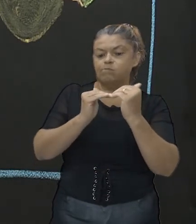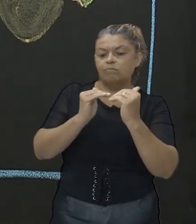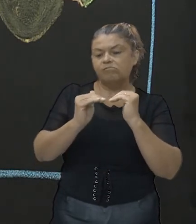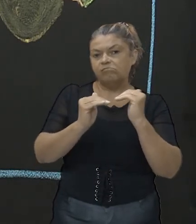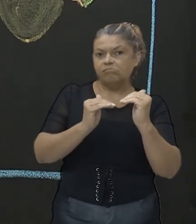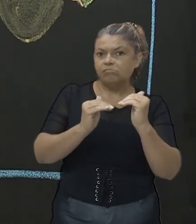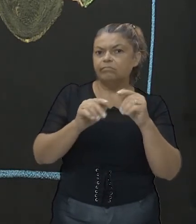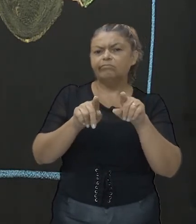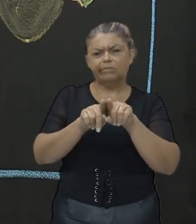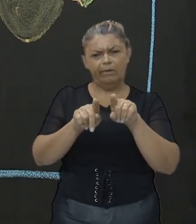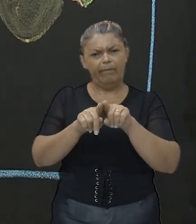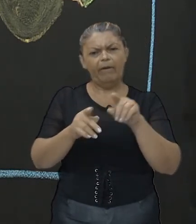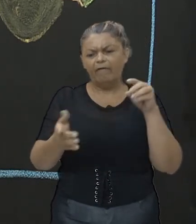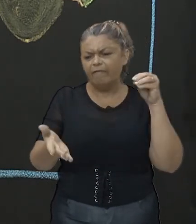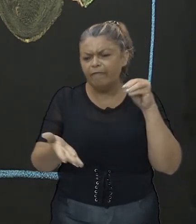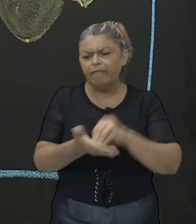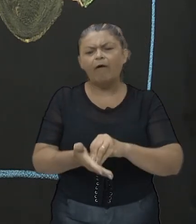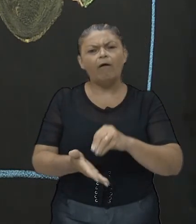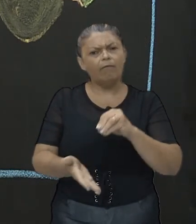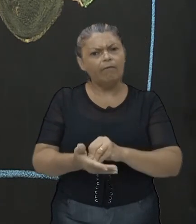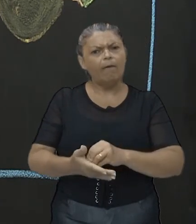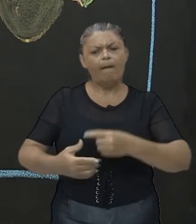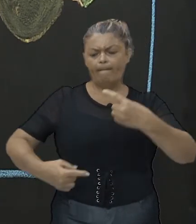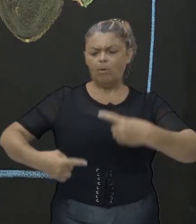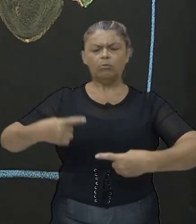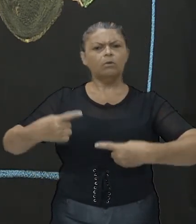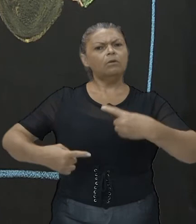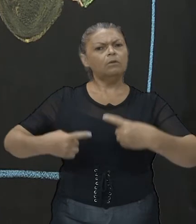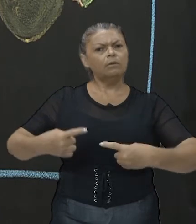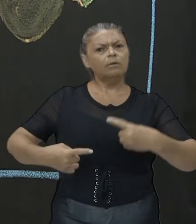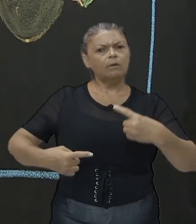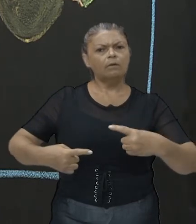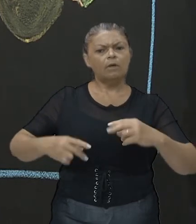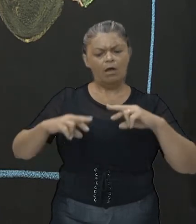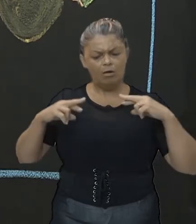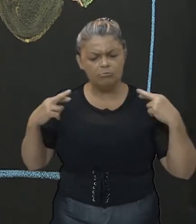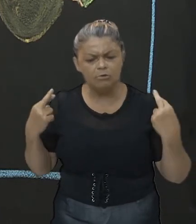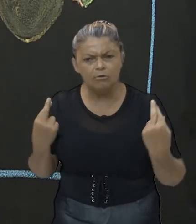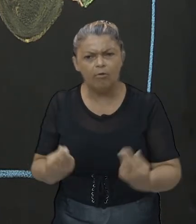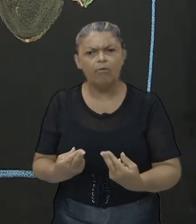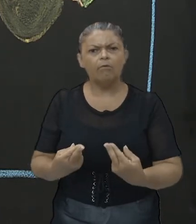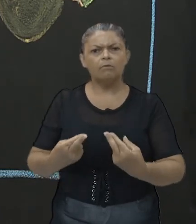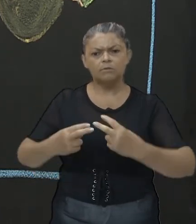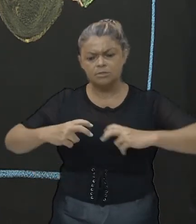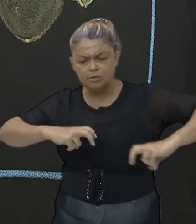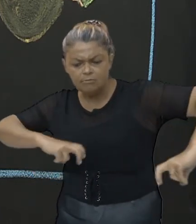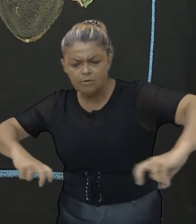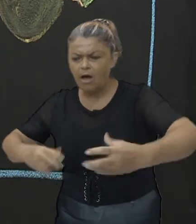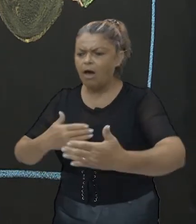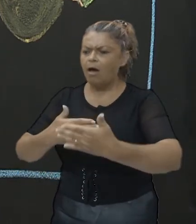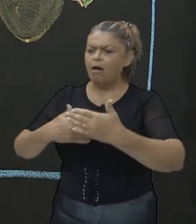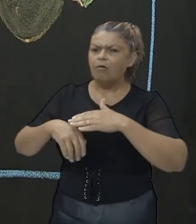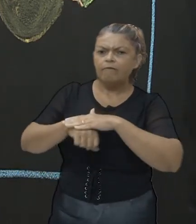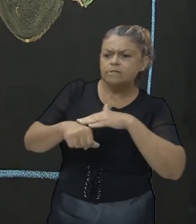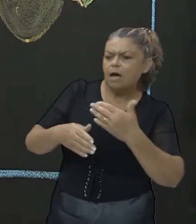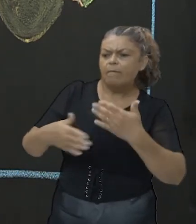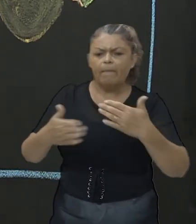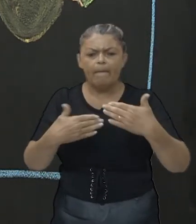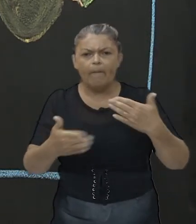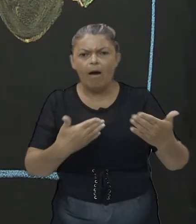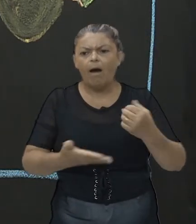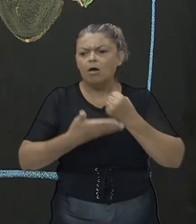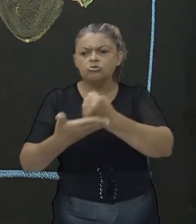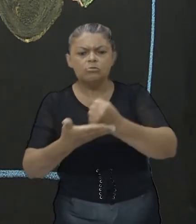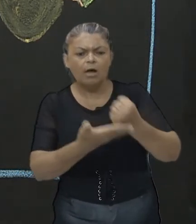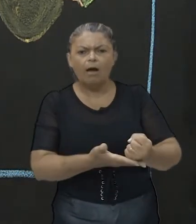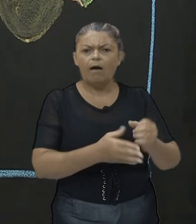de políticas públicas aí para as condições de dignidade e acesso básico à saúde, educação e